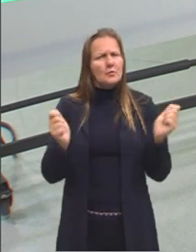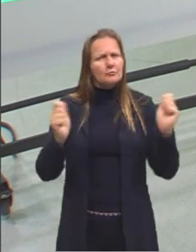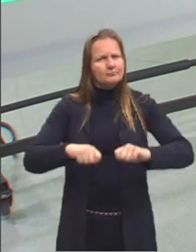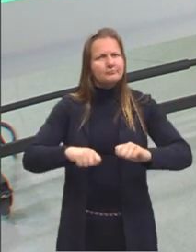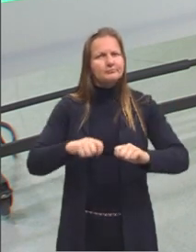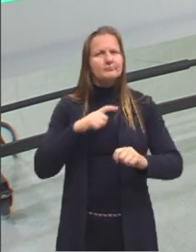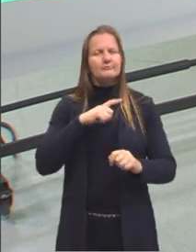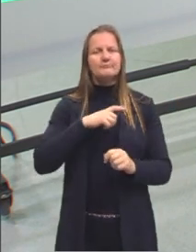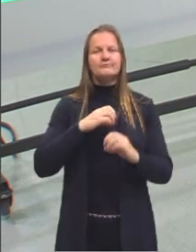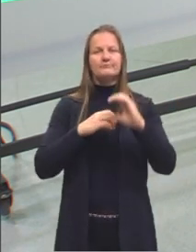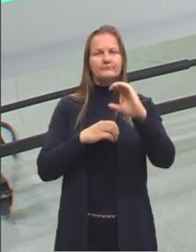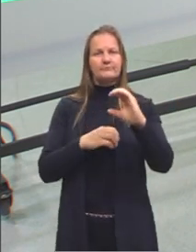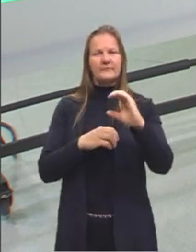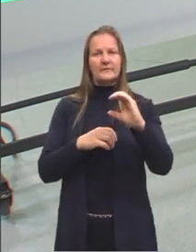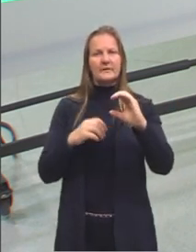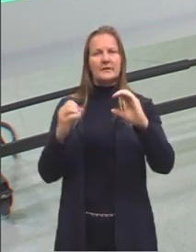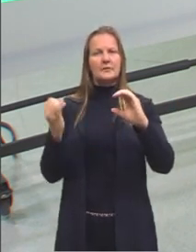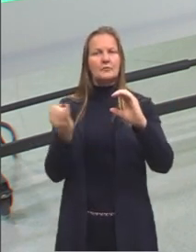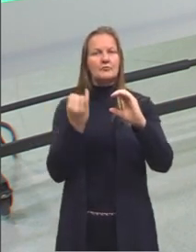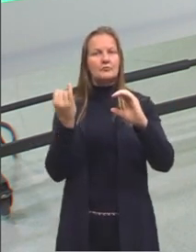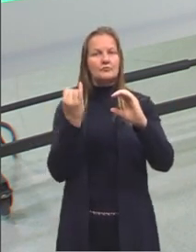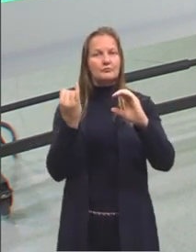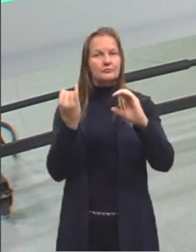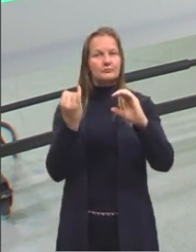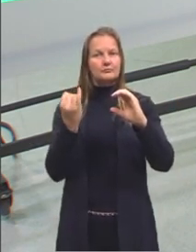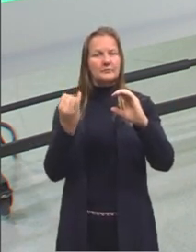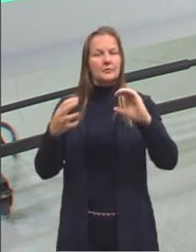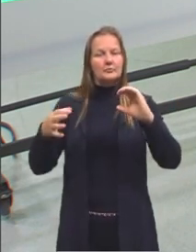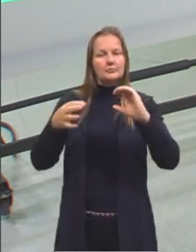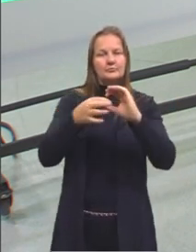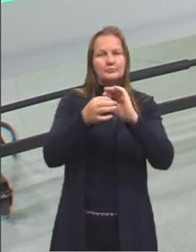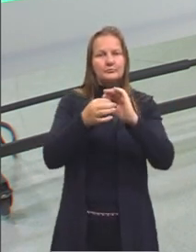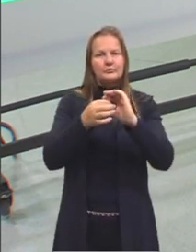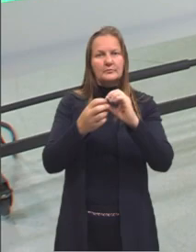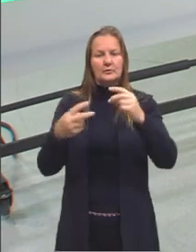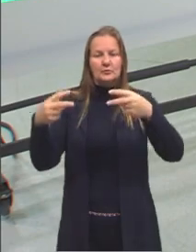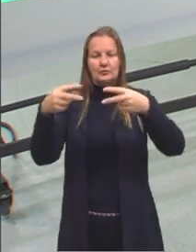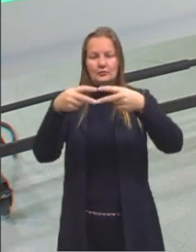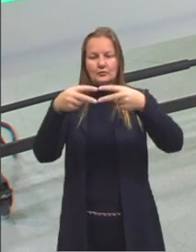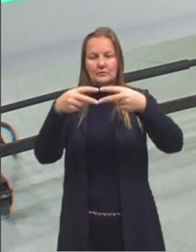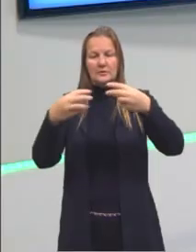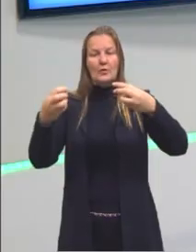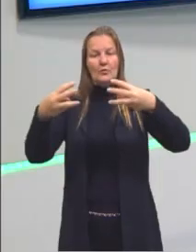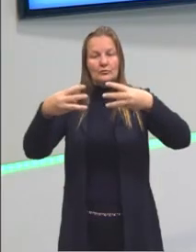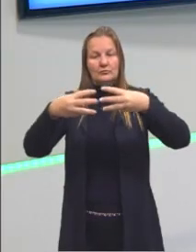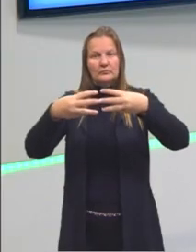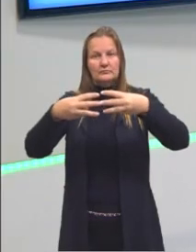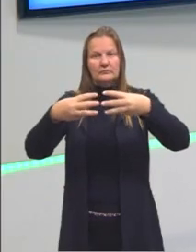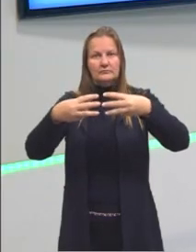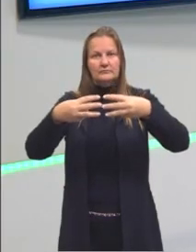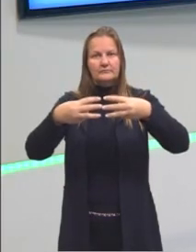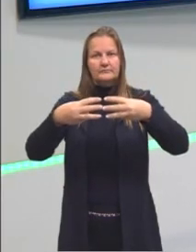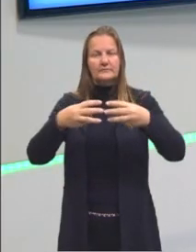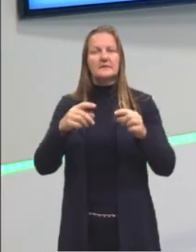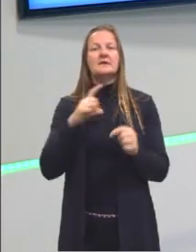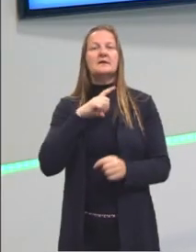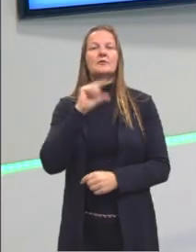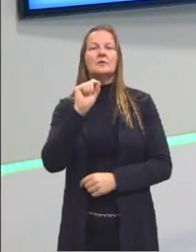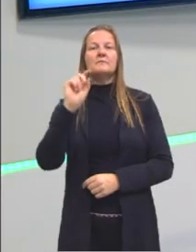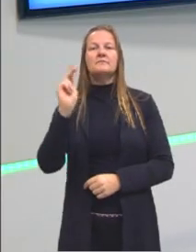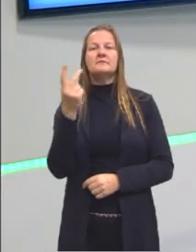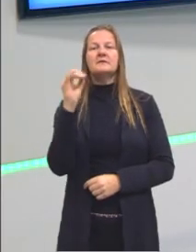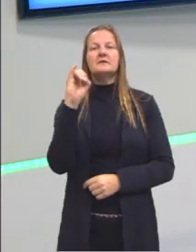capacidade do carbono de formar outros tipos de ligação ligação dupla ligação tripla é graças a hibridização